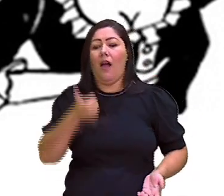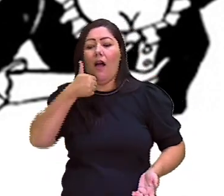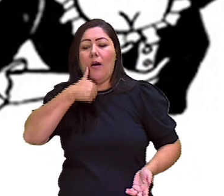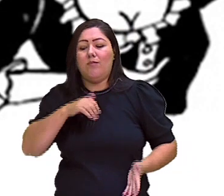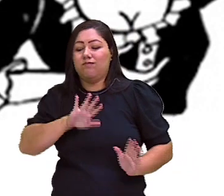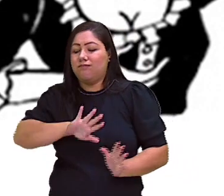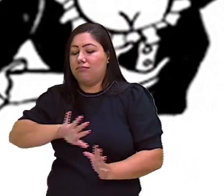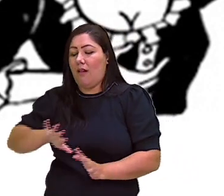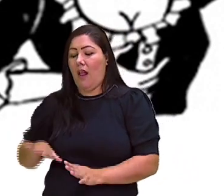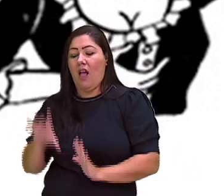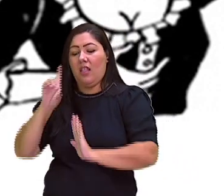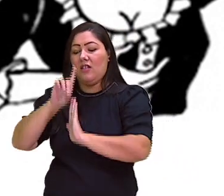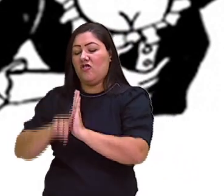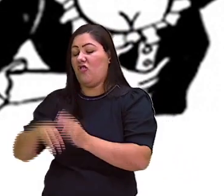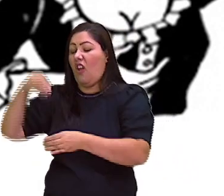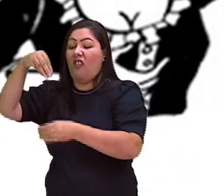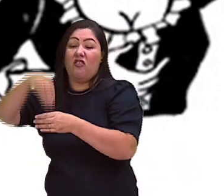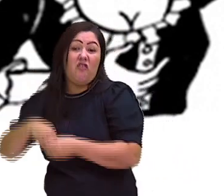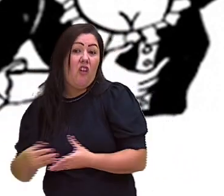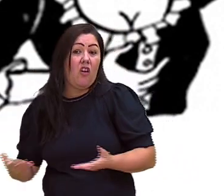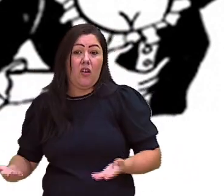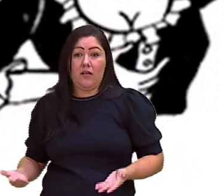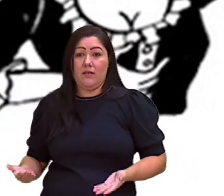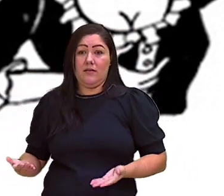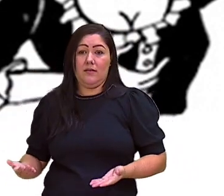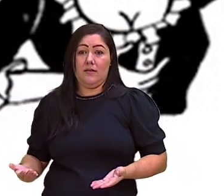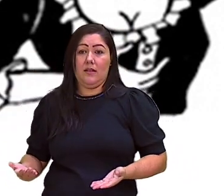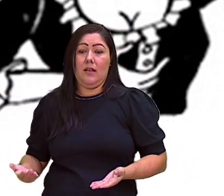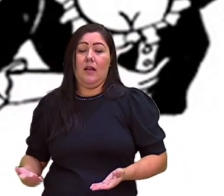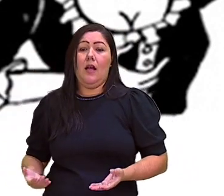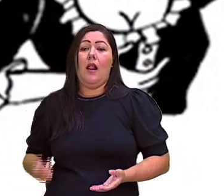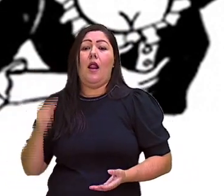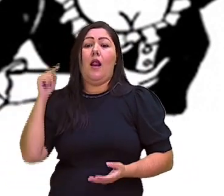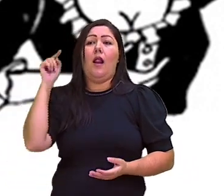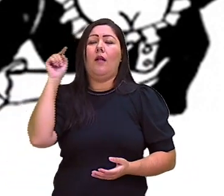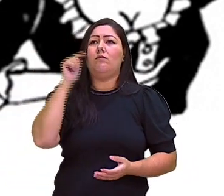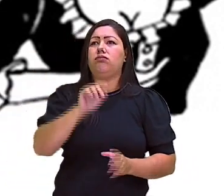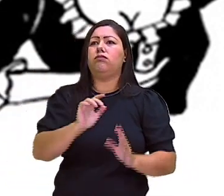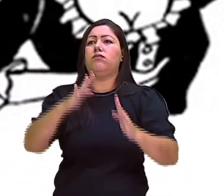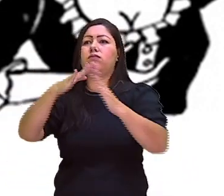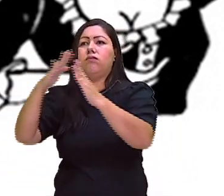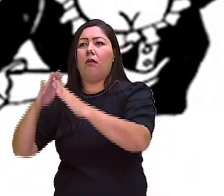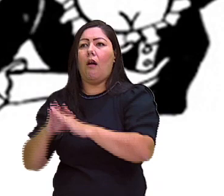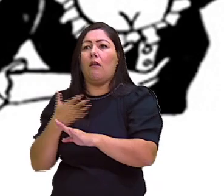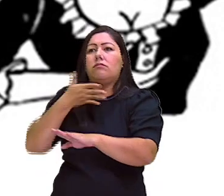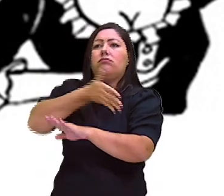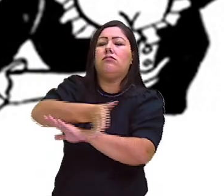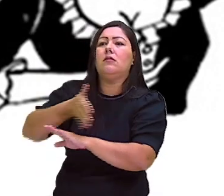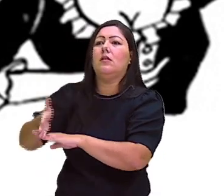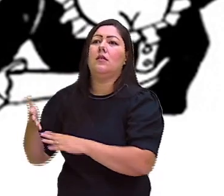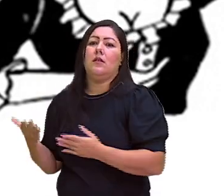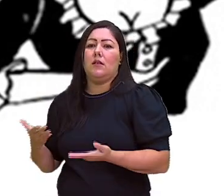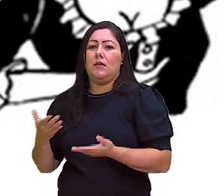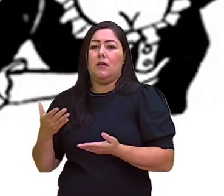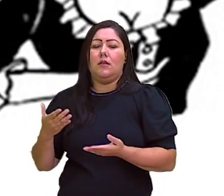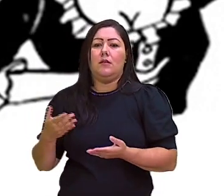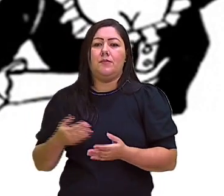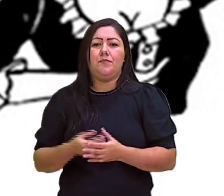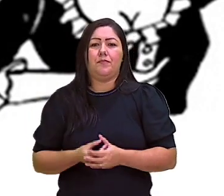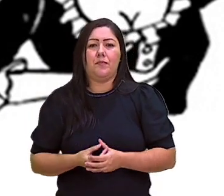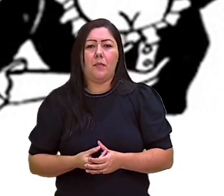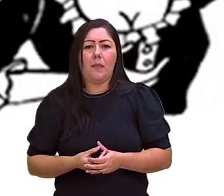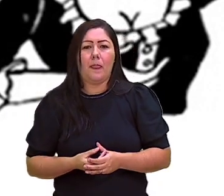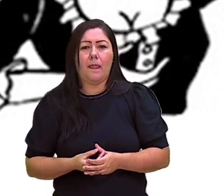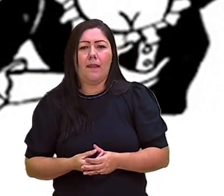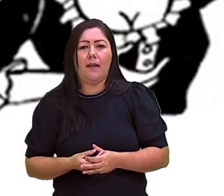tinham direito ao voto, de acesso às instituições públicas, liberdade profissional, direitos